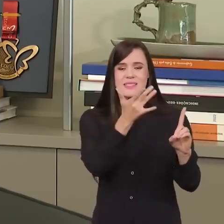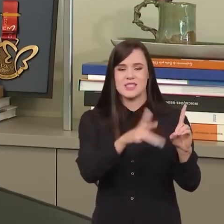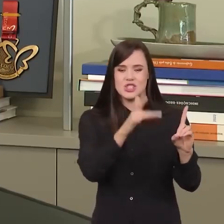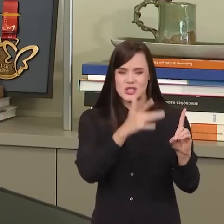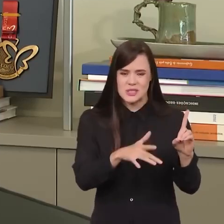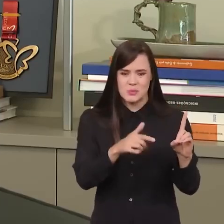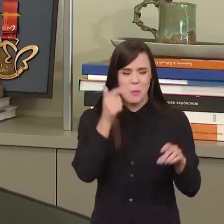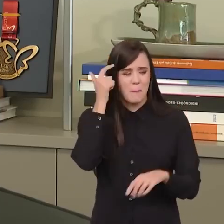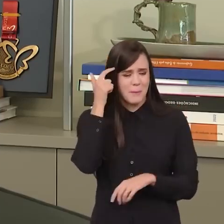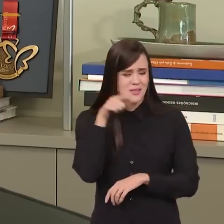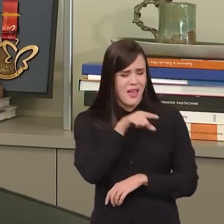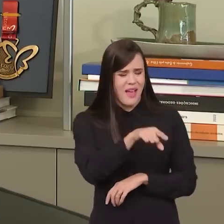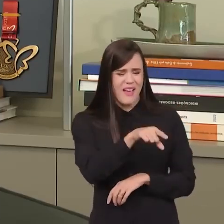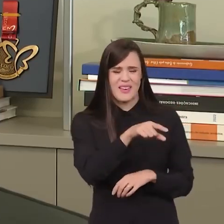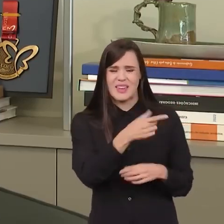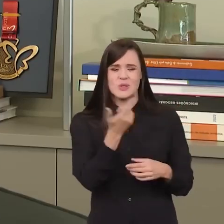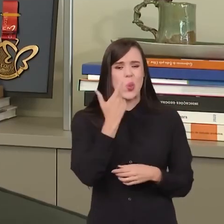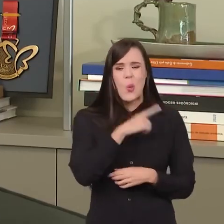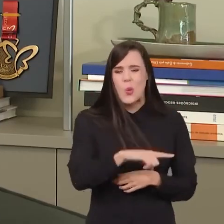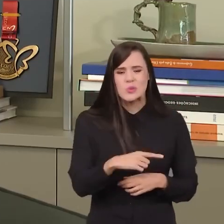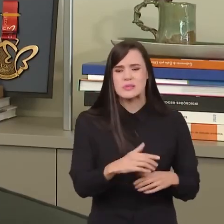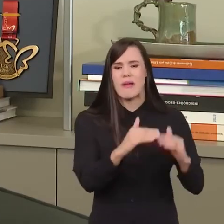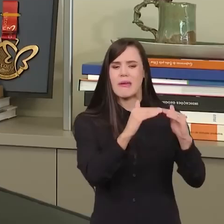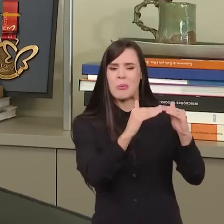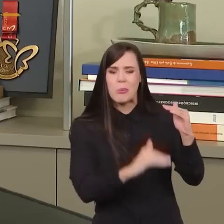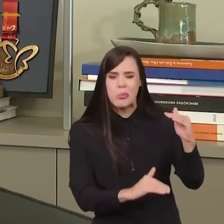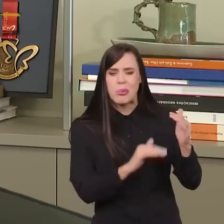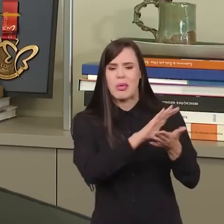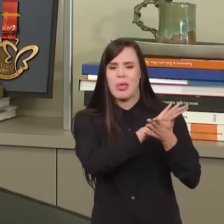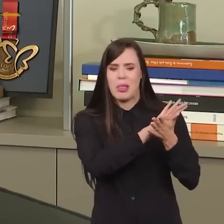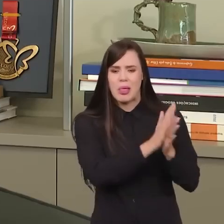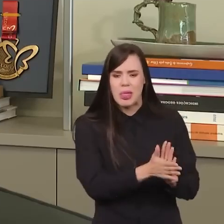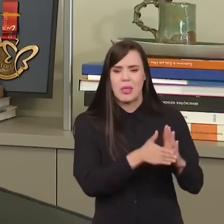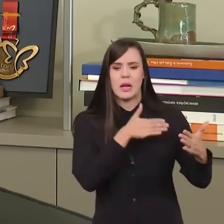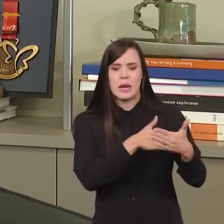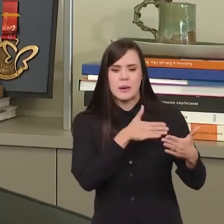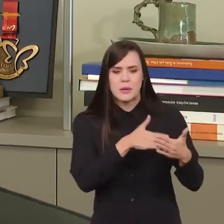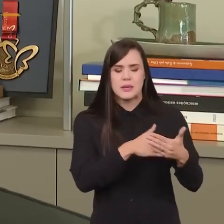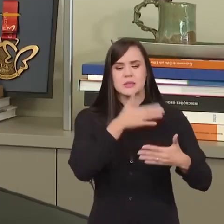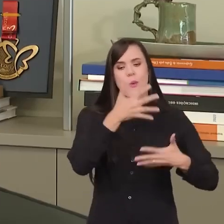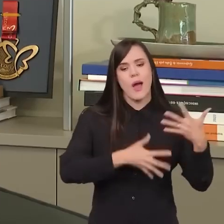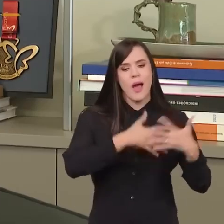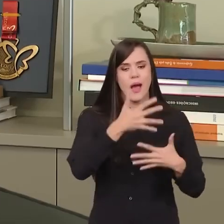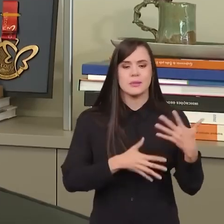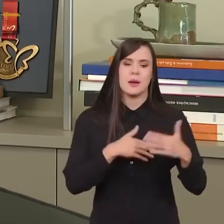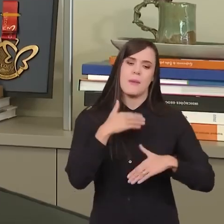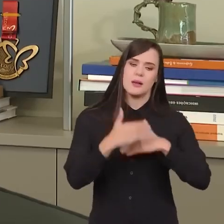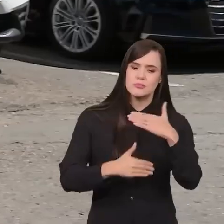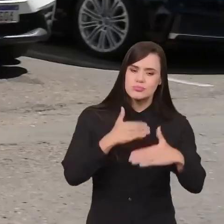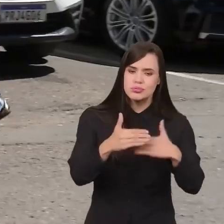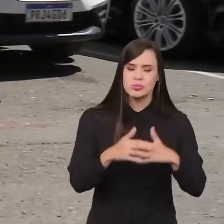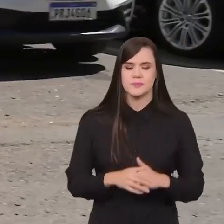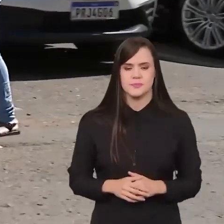de achar que eles são menos capazes, que essas limitações atrapalhariam, né, o desempenho